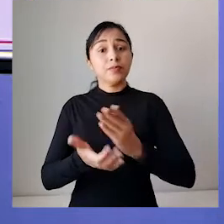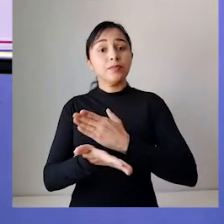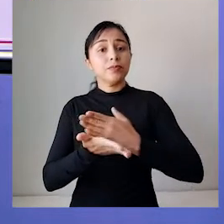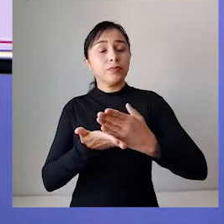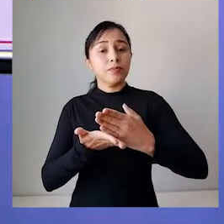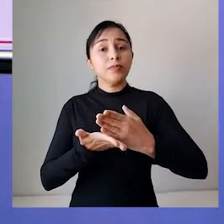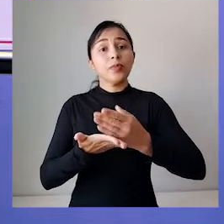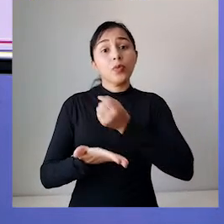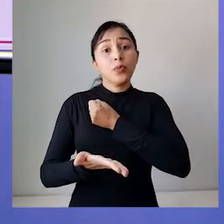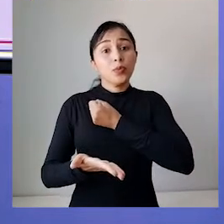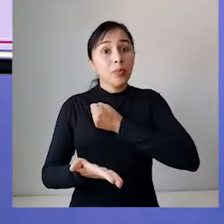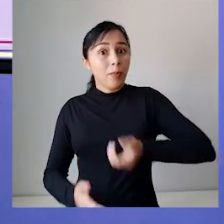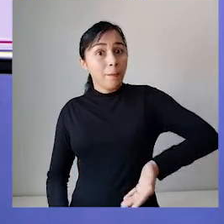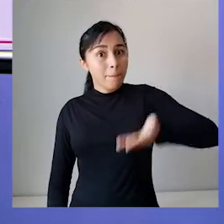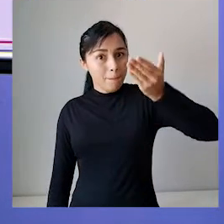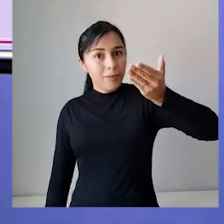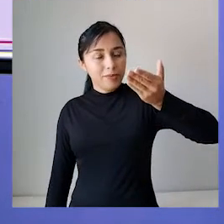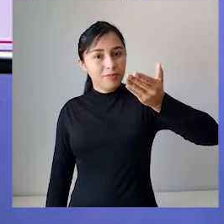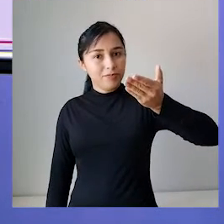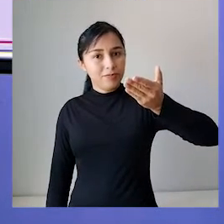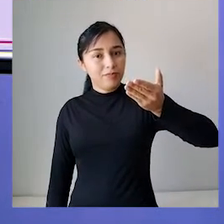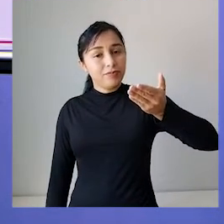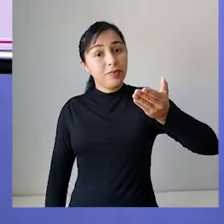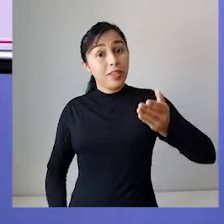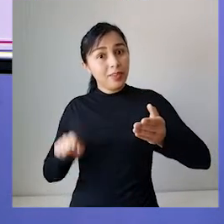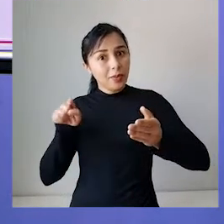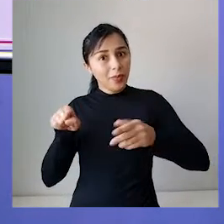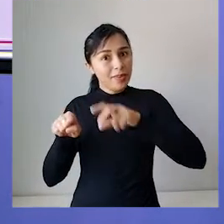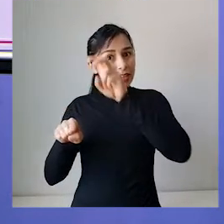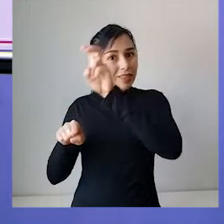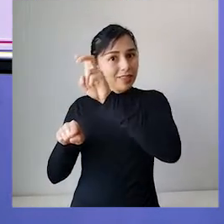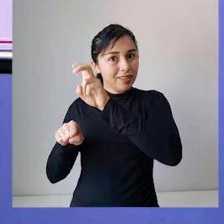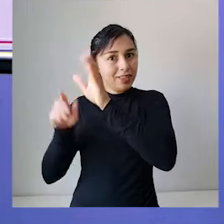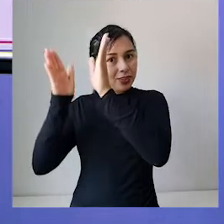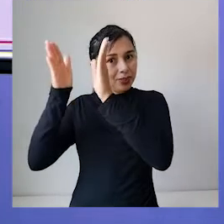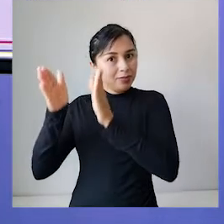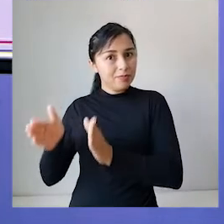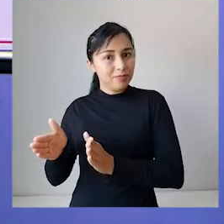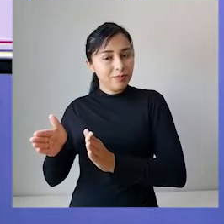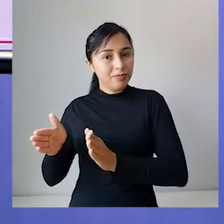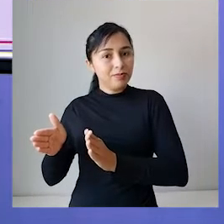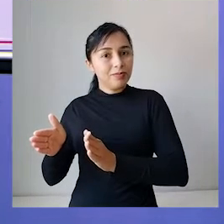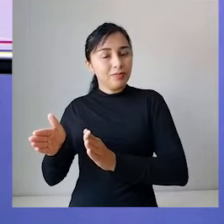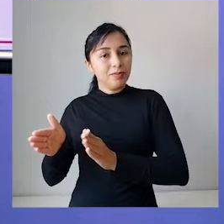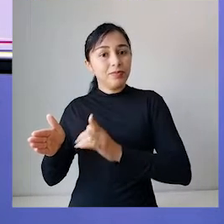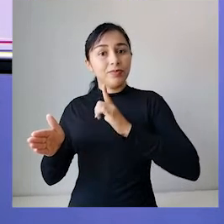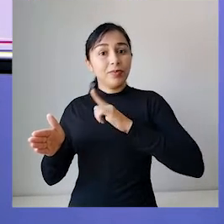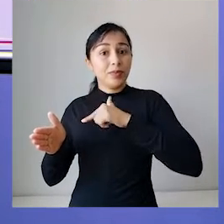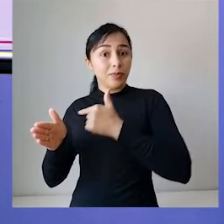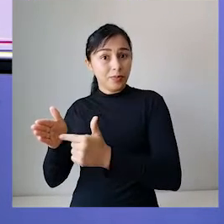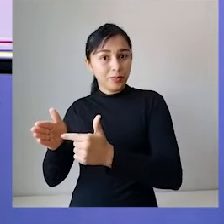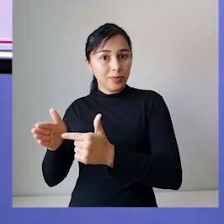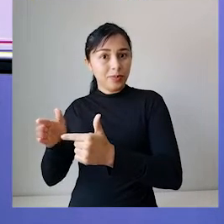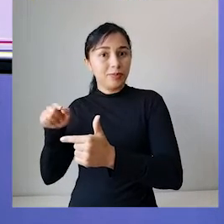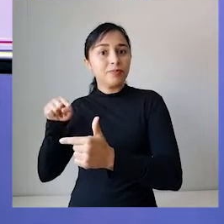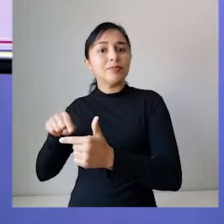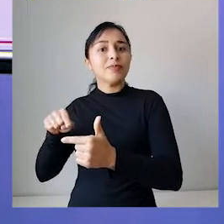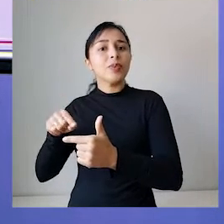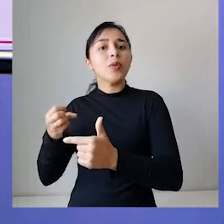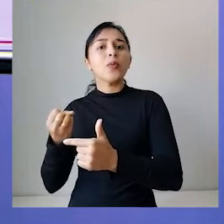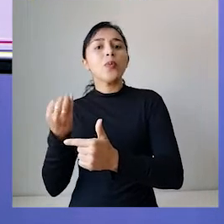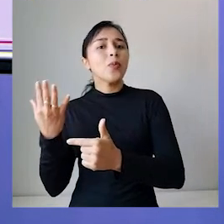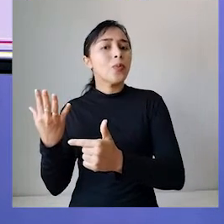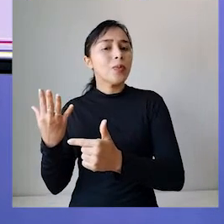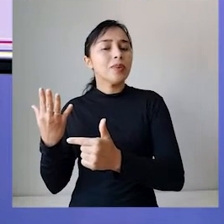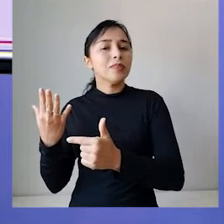pelo algarismo maior. Então, na quinta ordem nós temos o 2, nós vamos ter o 2, que vai equivaler a